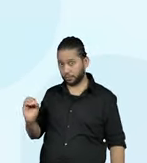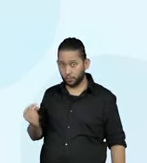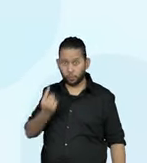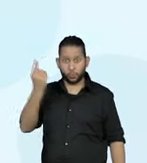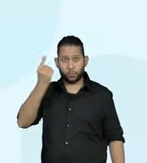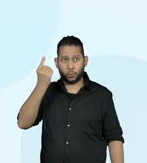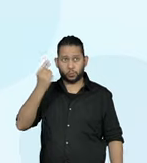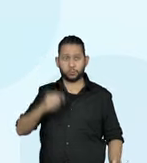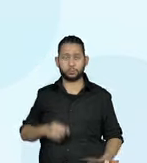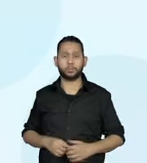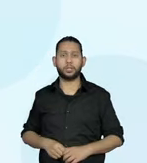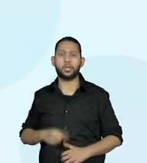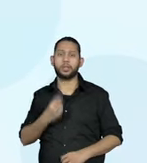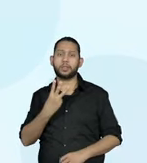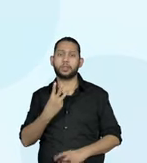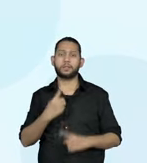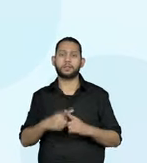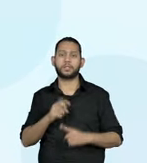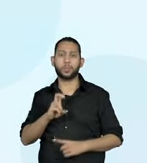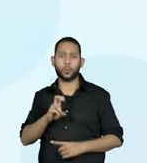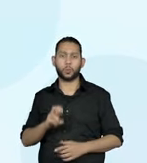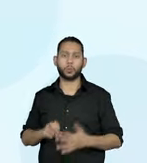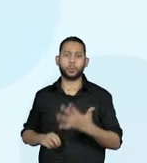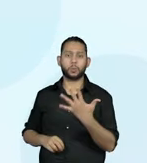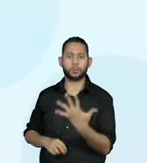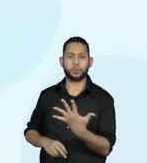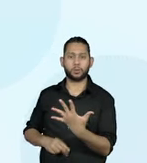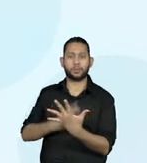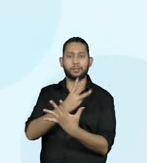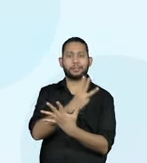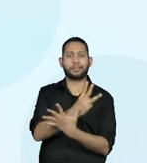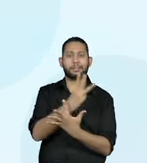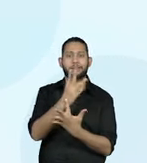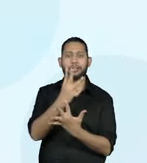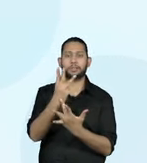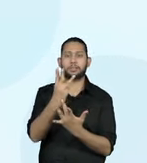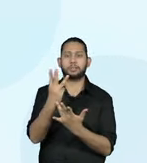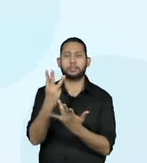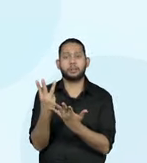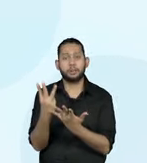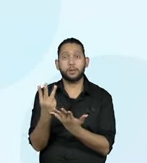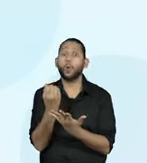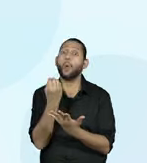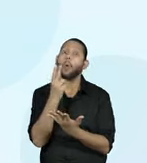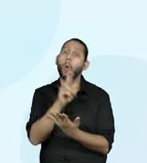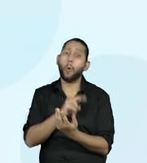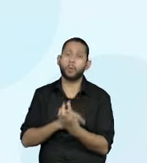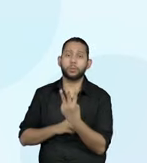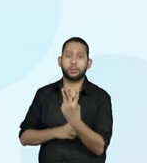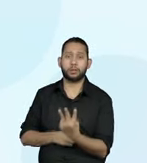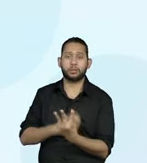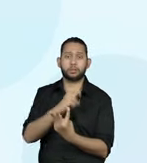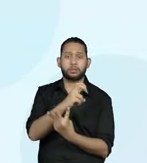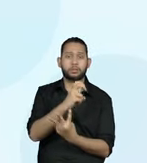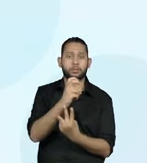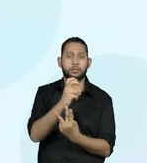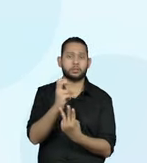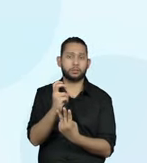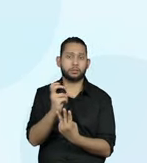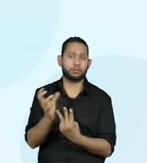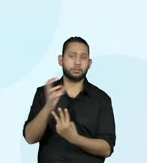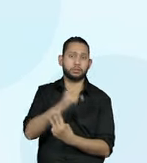E quanto é 3 vezes 5? 3 vezes 5 é igual a 15. Só